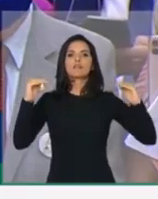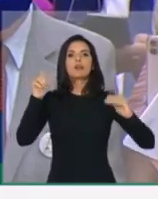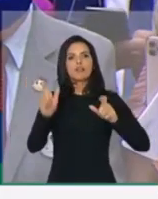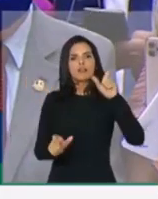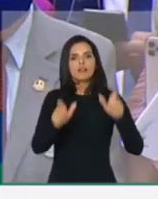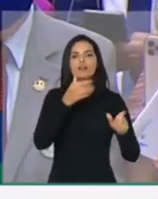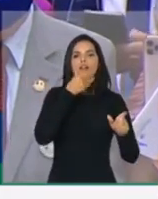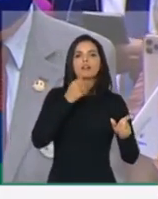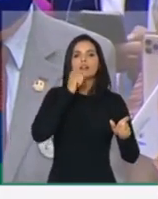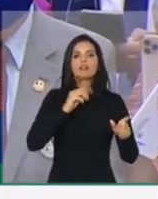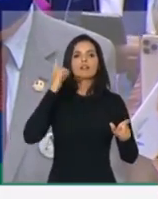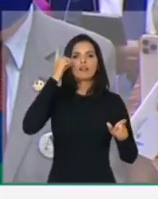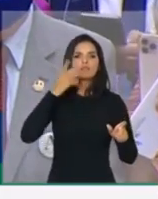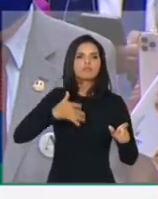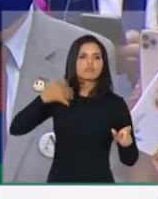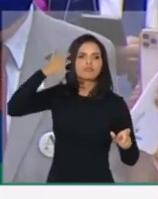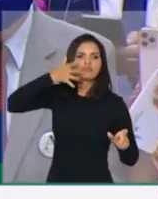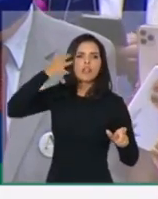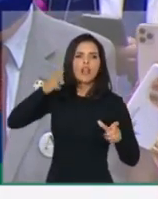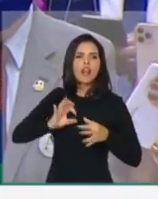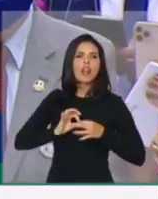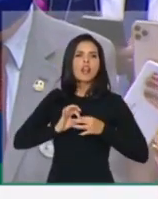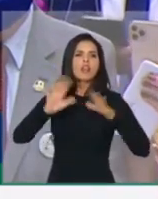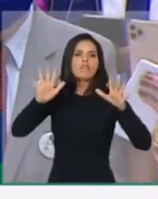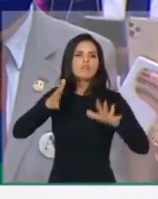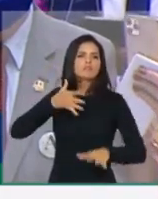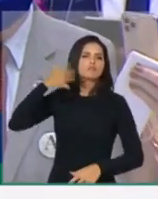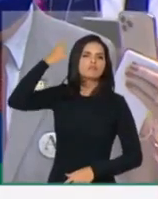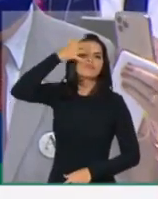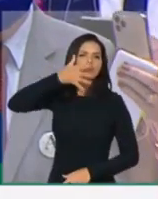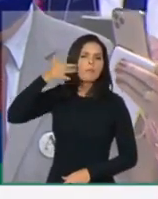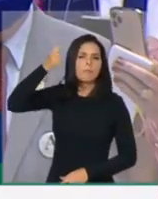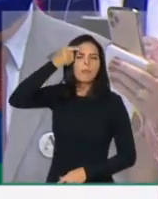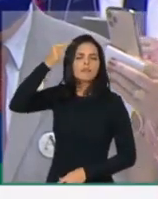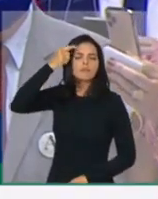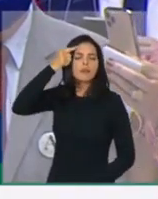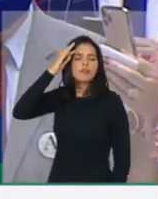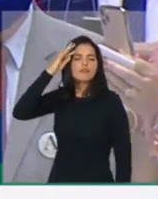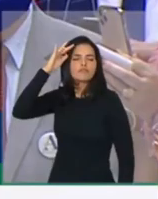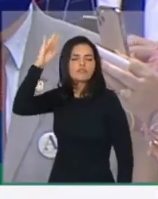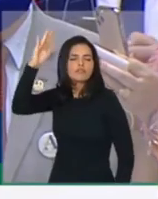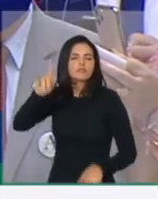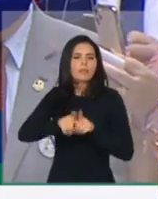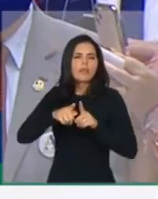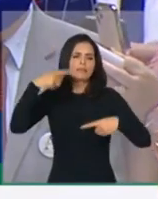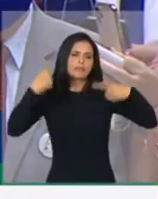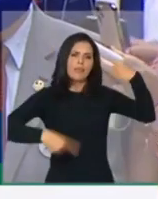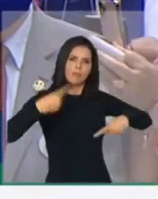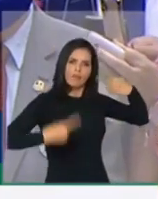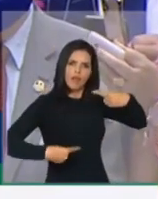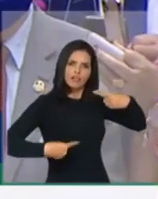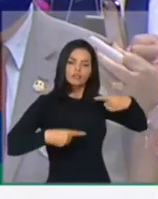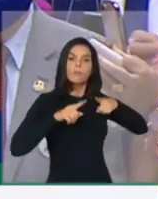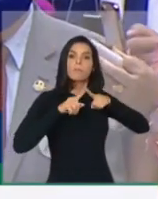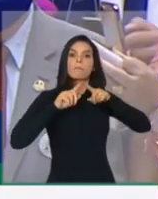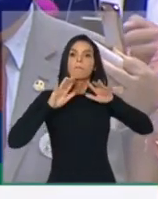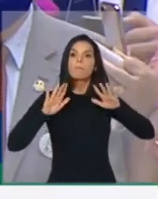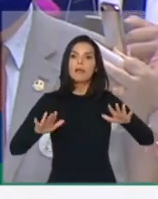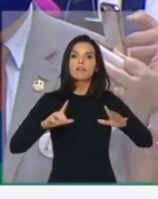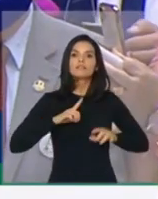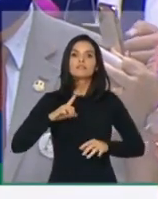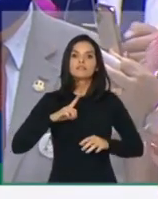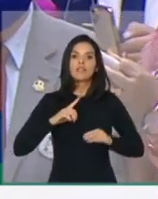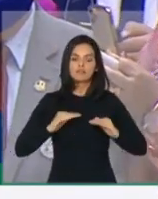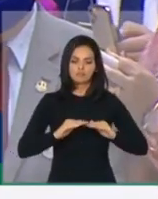ofício, o de livre manifestação democrática, de pensamento e de debate. Mas acima do plenário e da mesa,